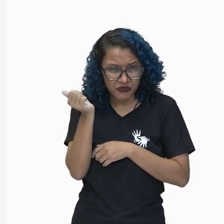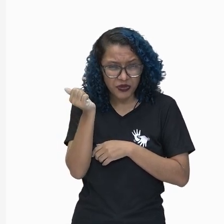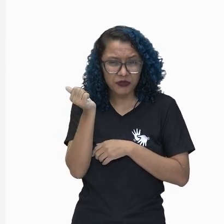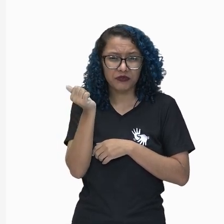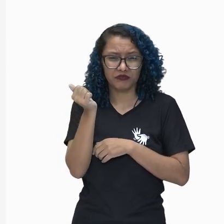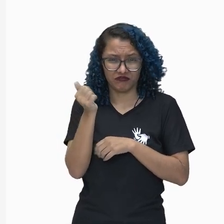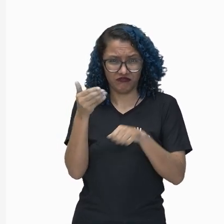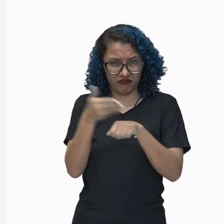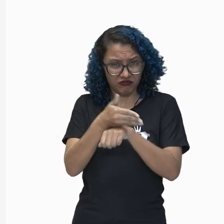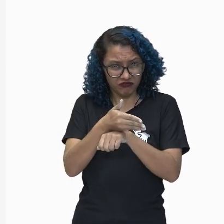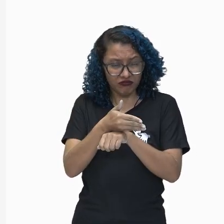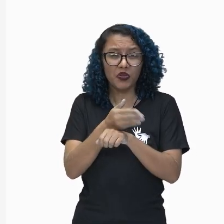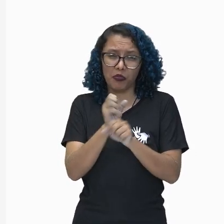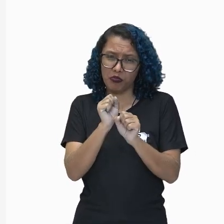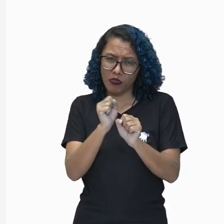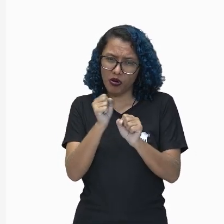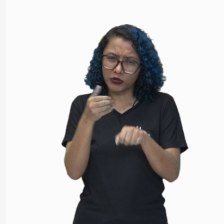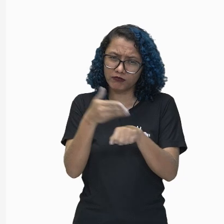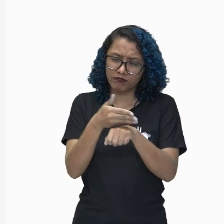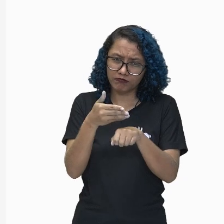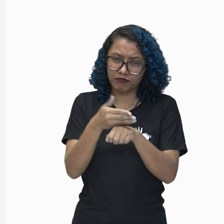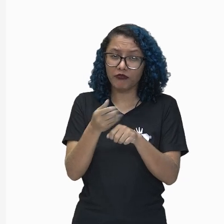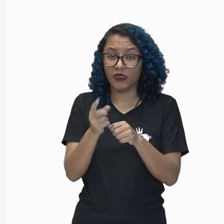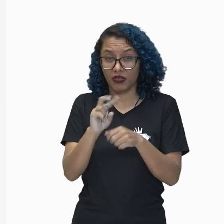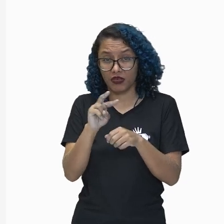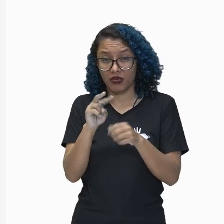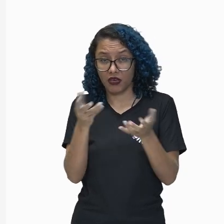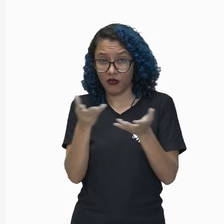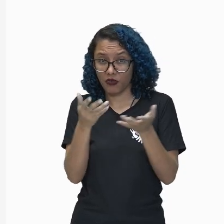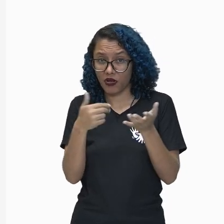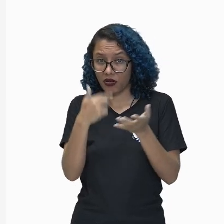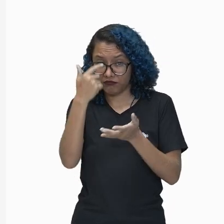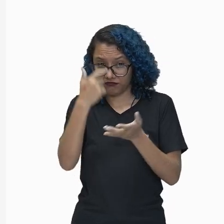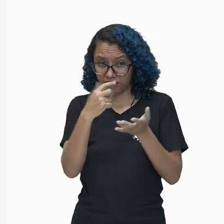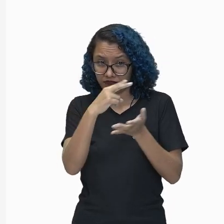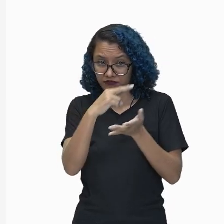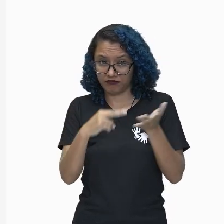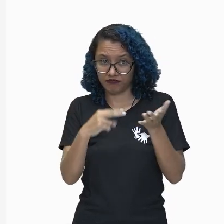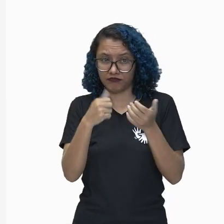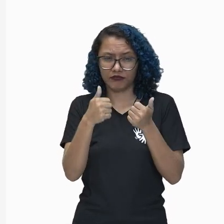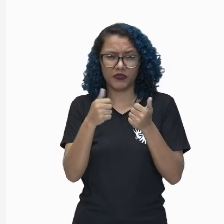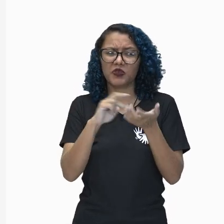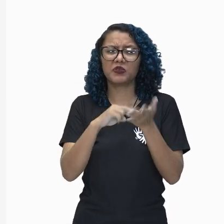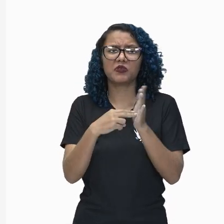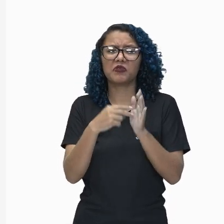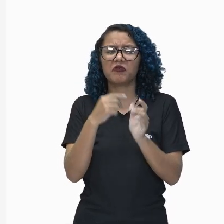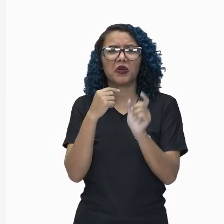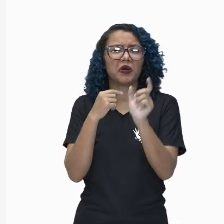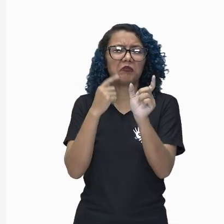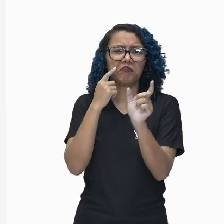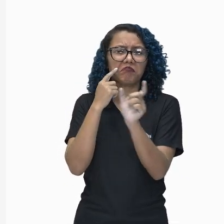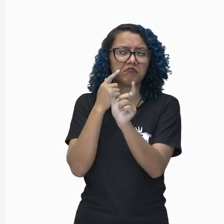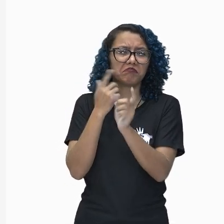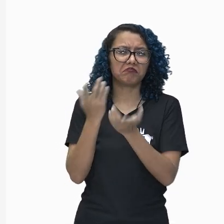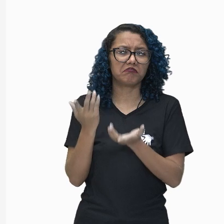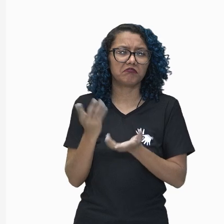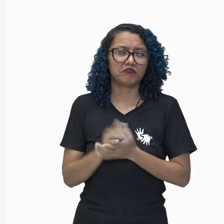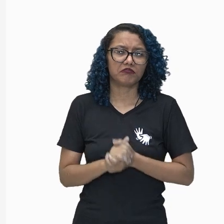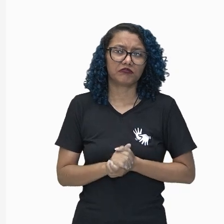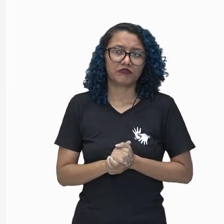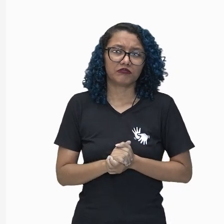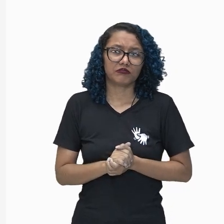Pode acessar enquanto eu vou ler aqui essa reportagem. Então, o que é uma pegada hídrica? Pegada hídrica